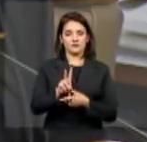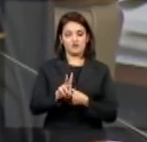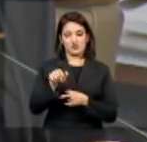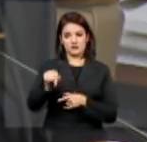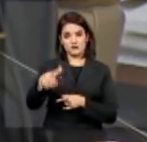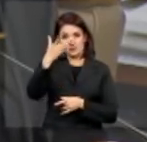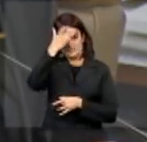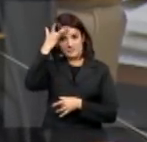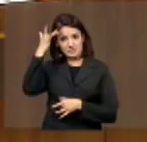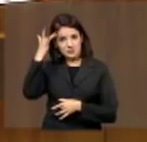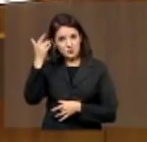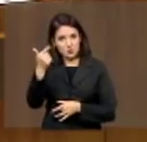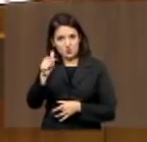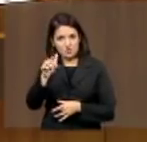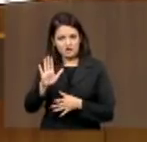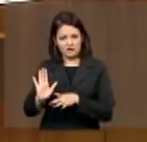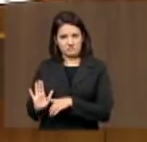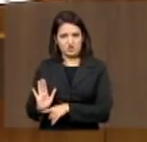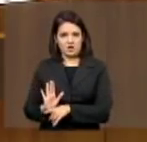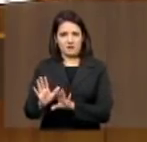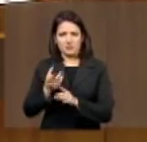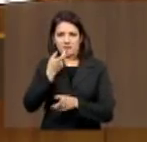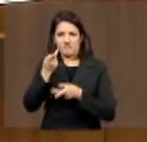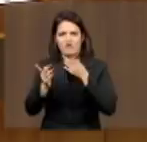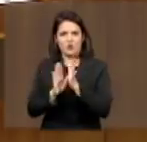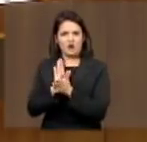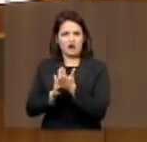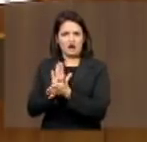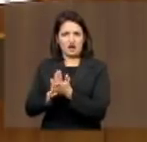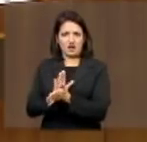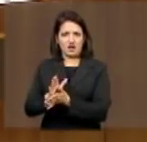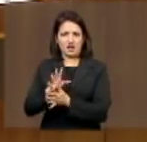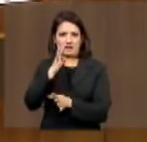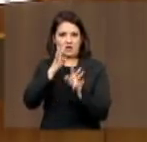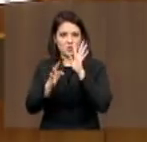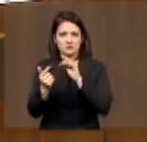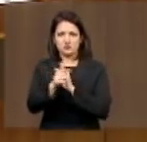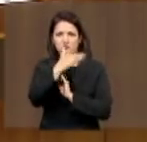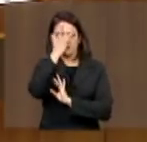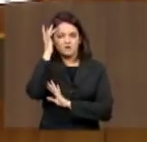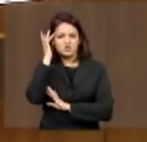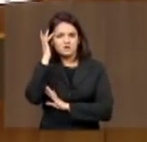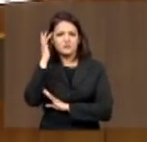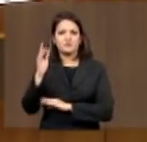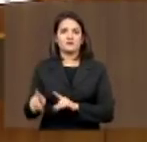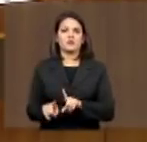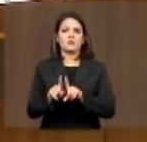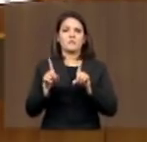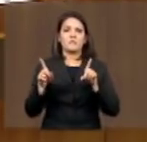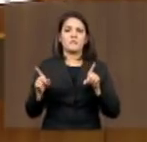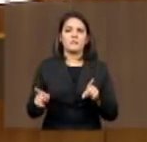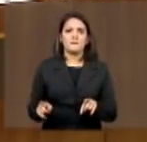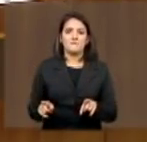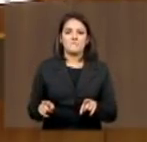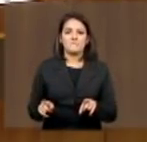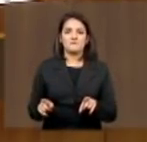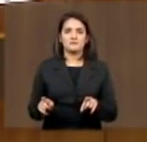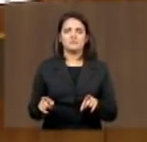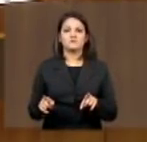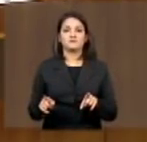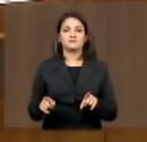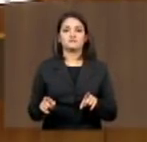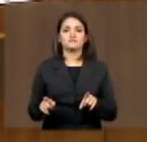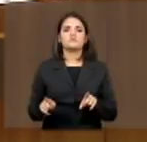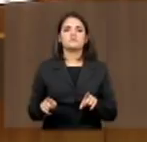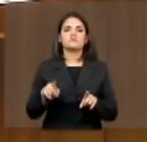colaborador tendo em vista a carga acusatória da qual a colaboração revestir ceia é